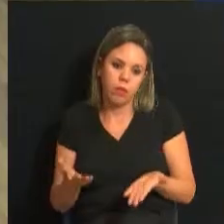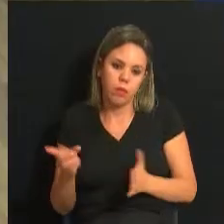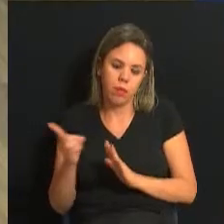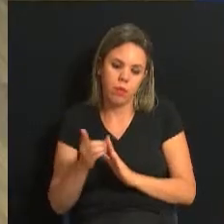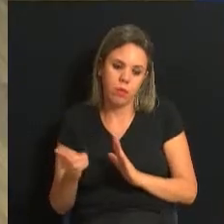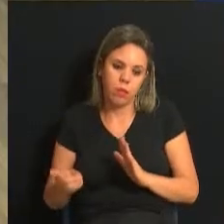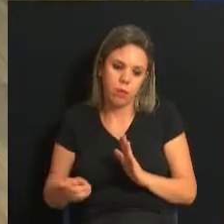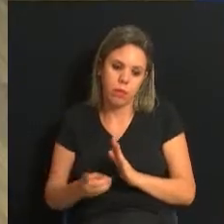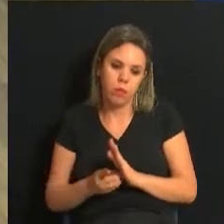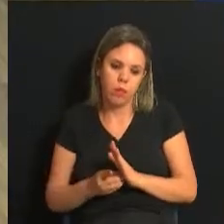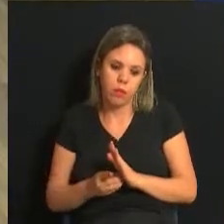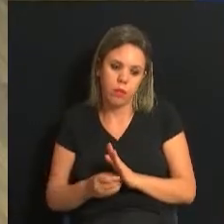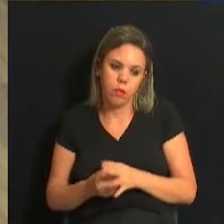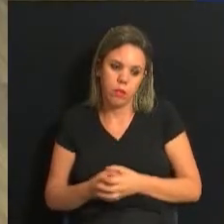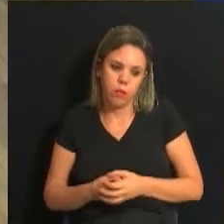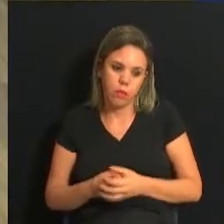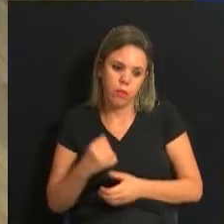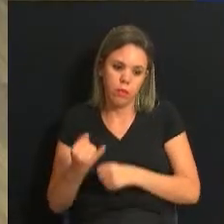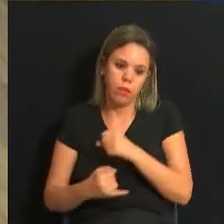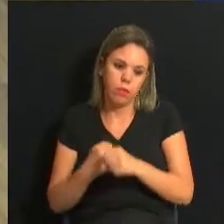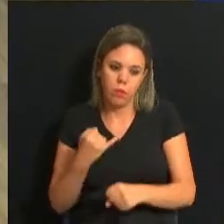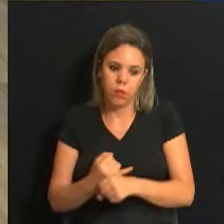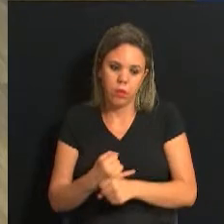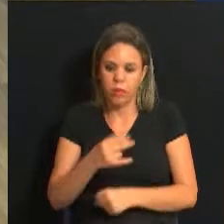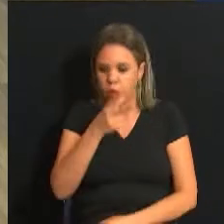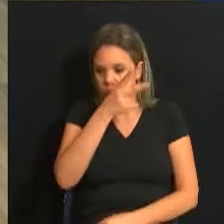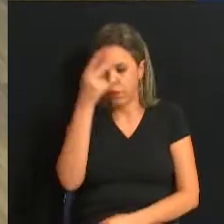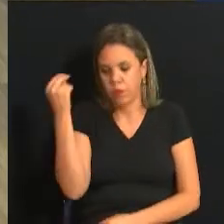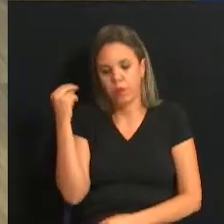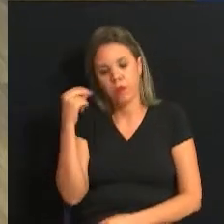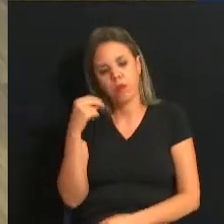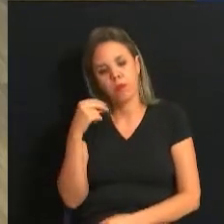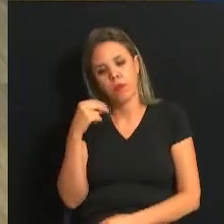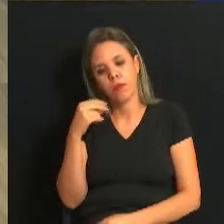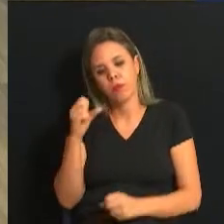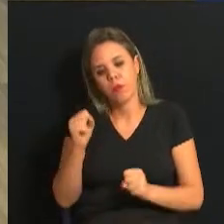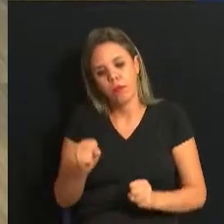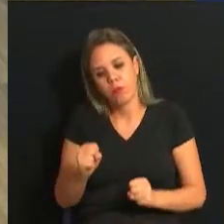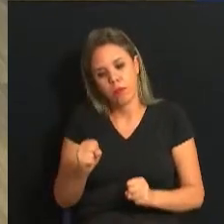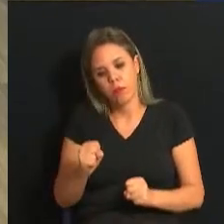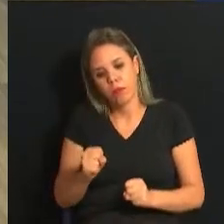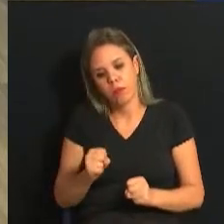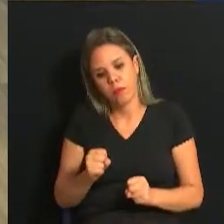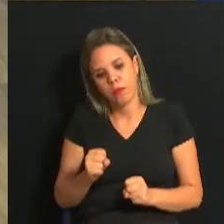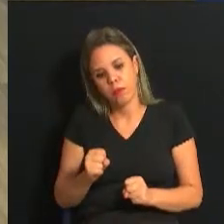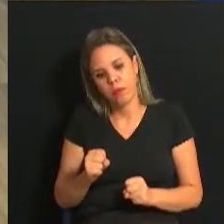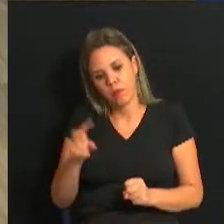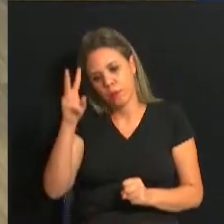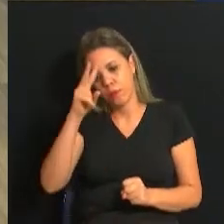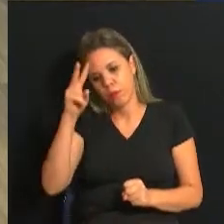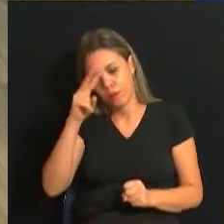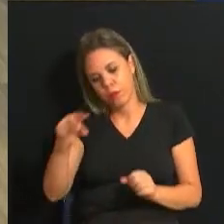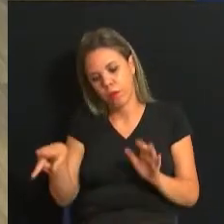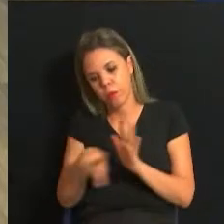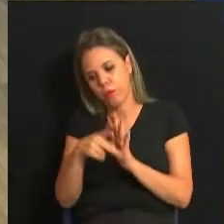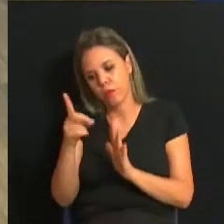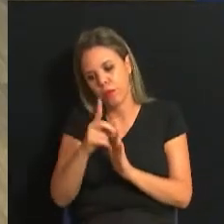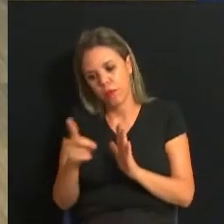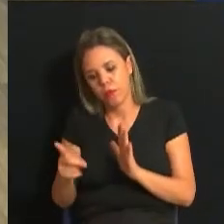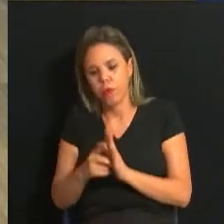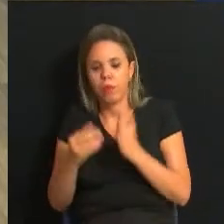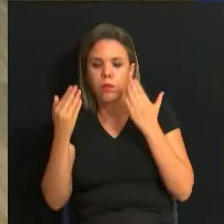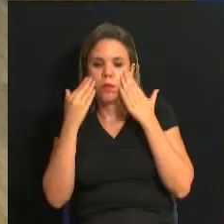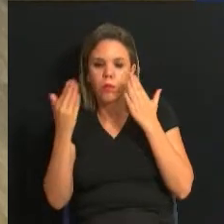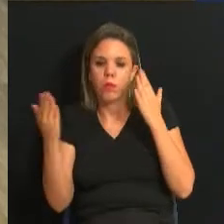lá no site da Prefeitura, Gabriel, mas a gente pode, inclusive, lembrar que no próprio decreto está colocado